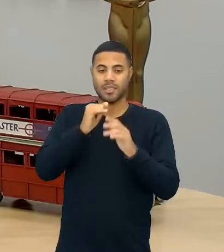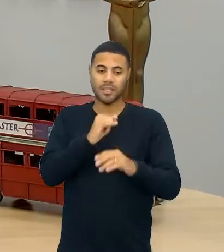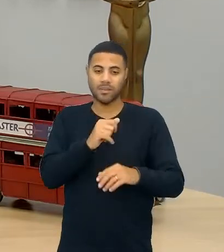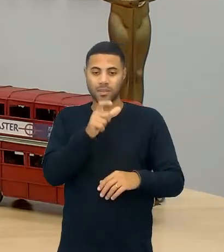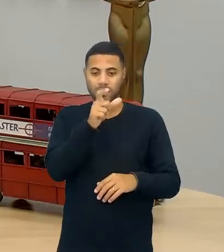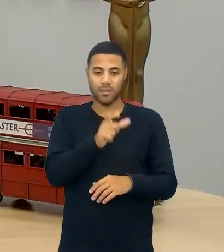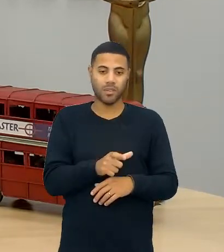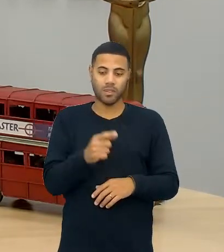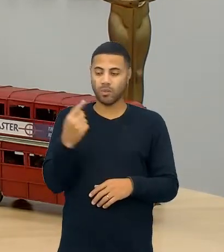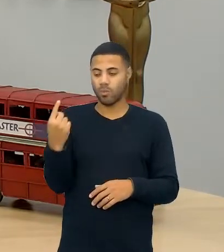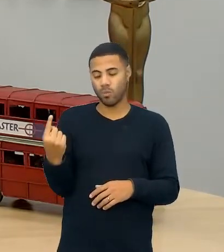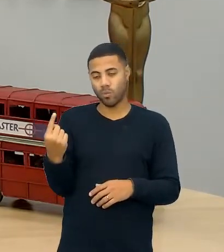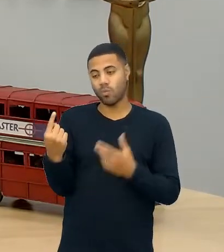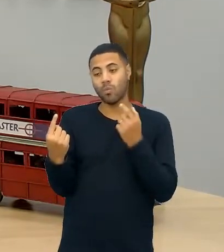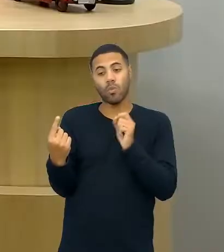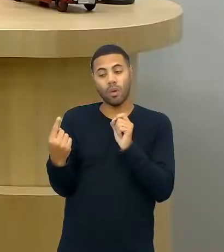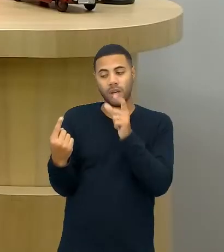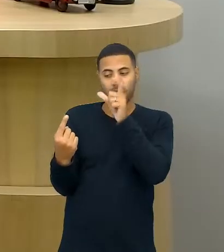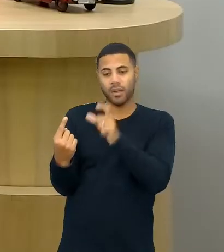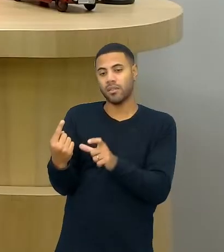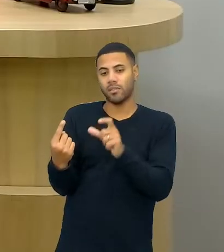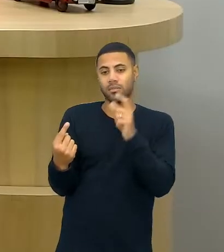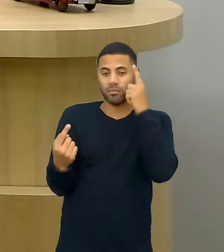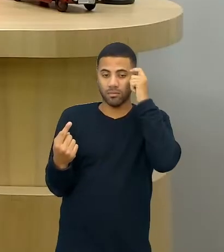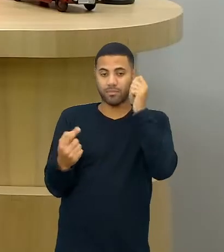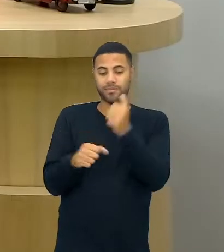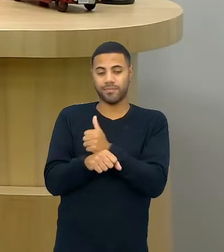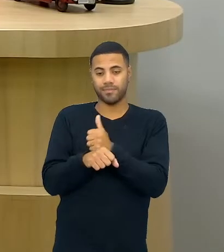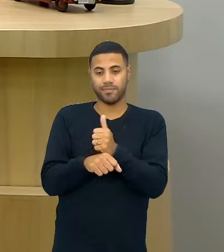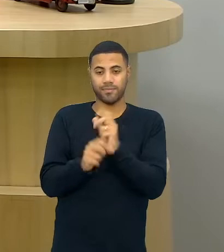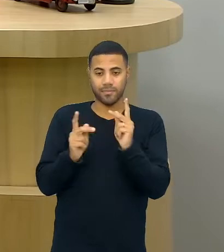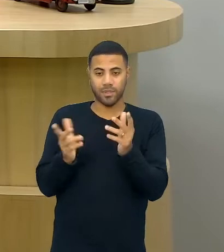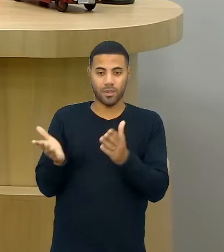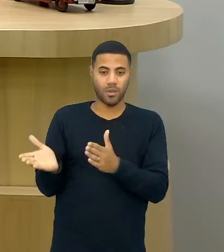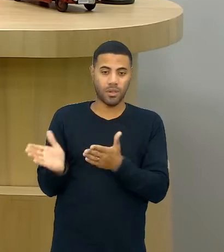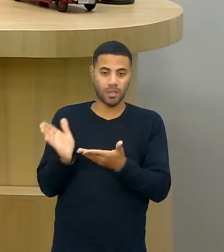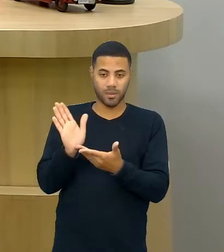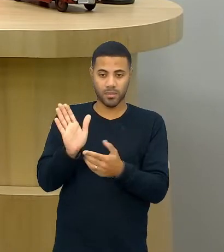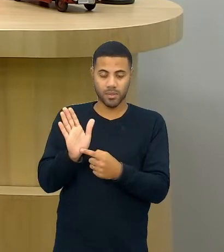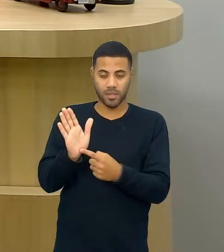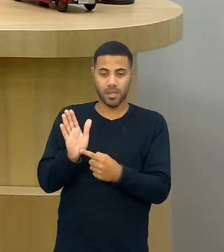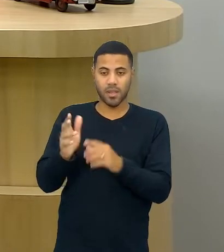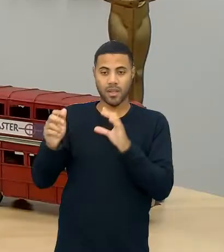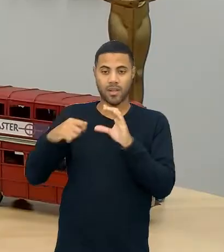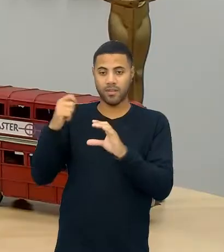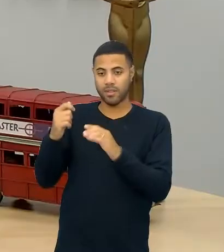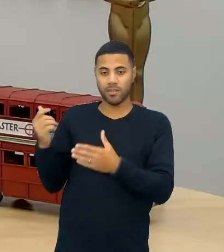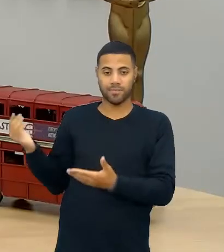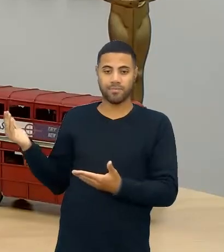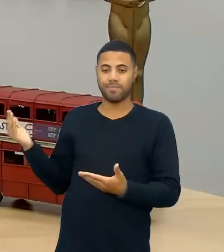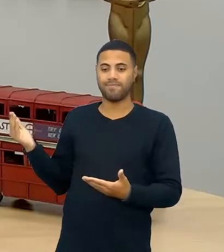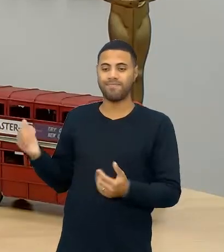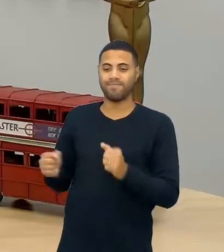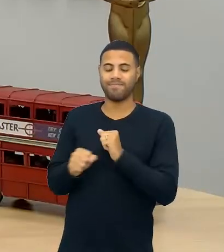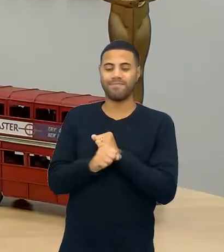fosse um. Tá bom. Tá bom? Combinado. Então, com vocês, é bem breve o vídeo, mas vale a pena ficar com a gente.